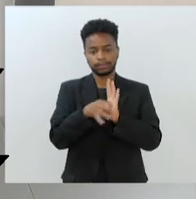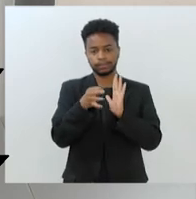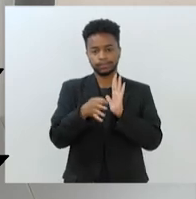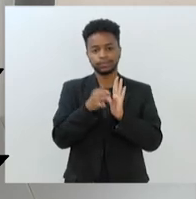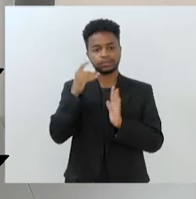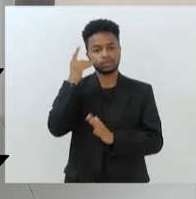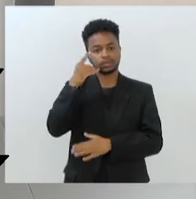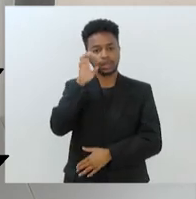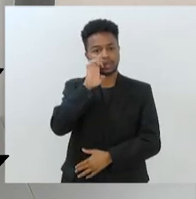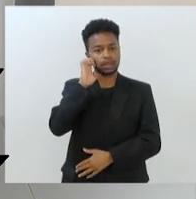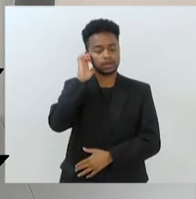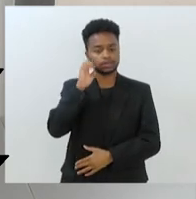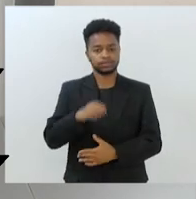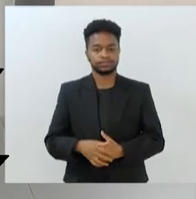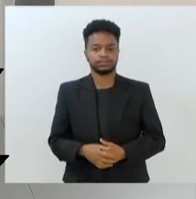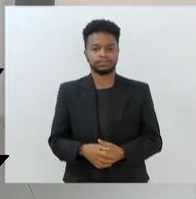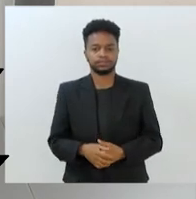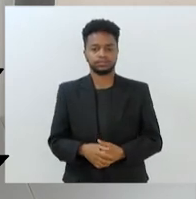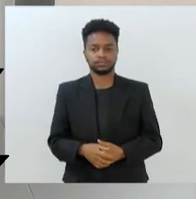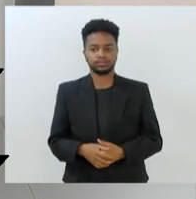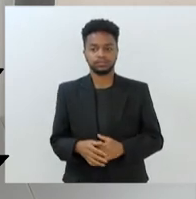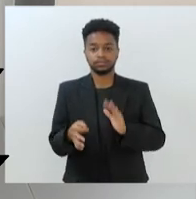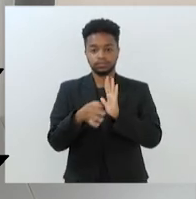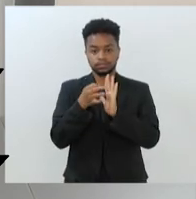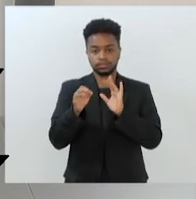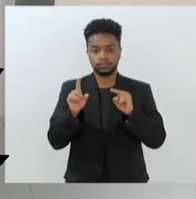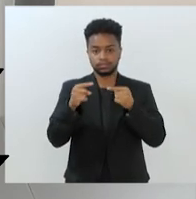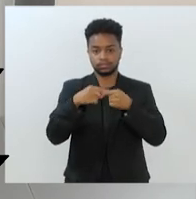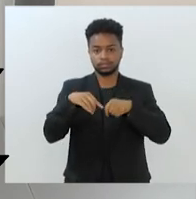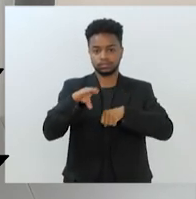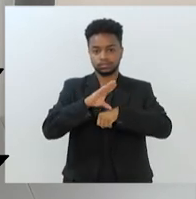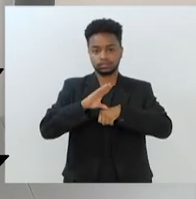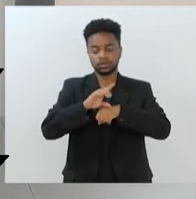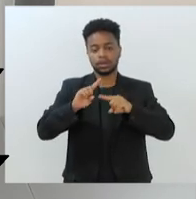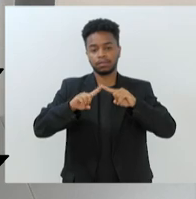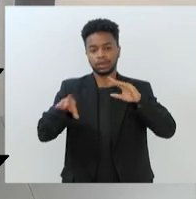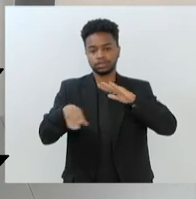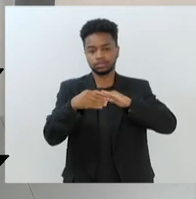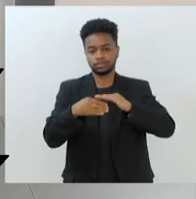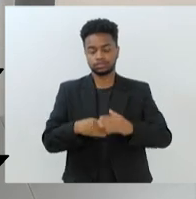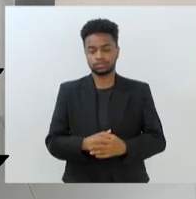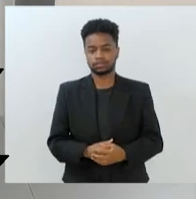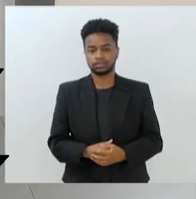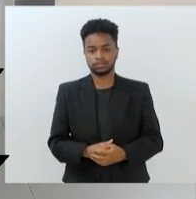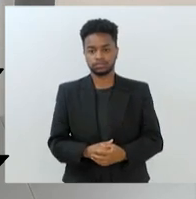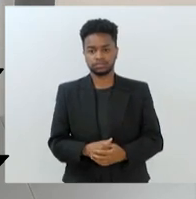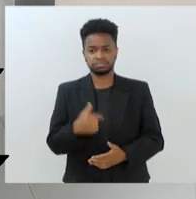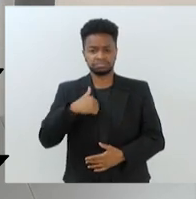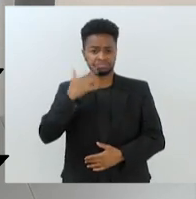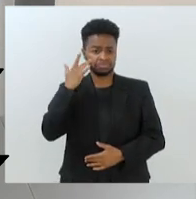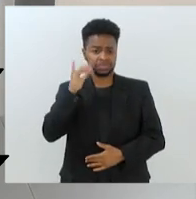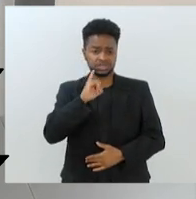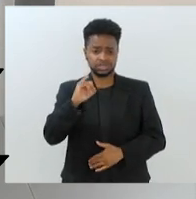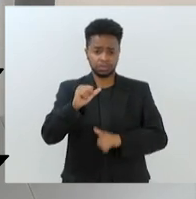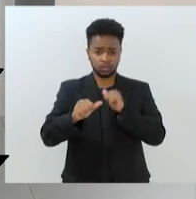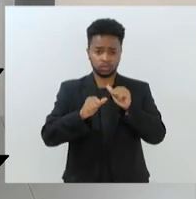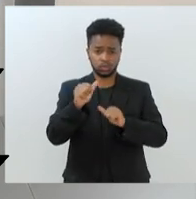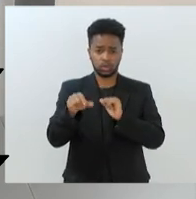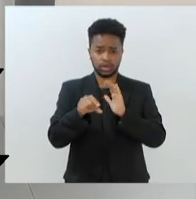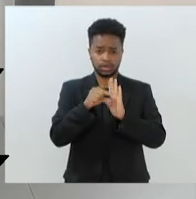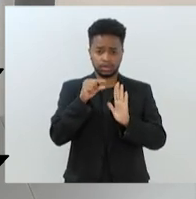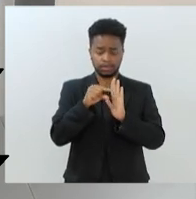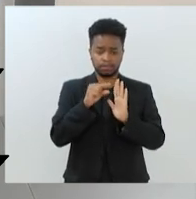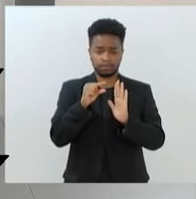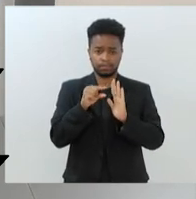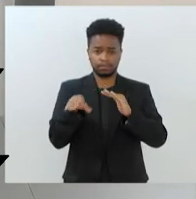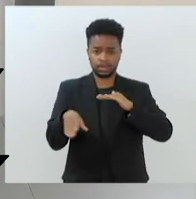Élica Takimoto. Parecer dela é pela constitucionalidade com emendas. Eu não sei se ela fez alteração aqui nas emendas, deputado